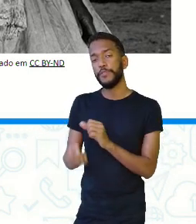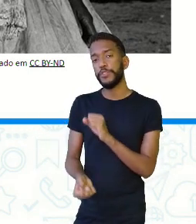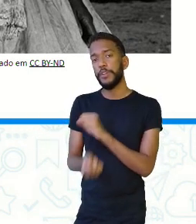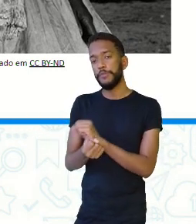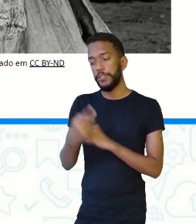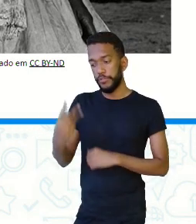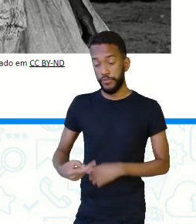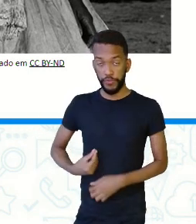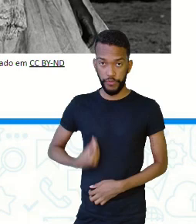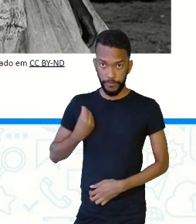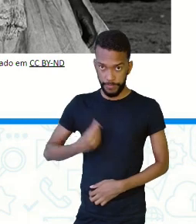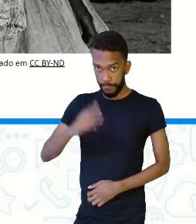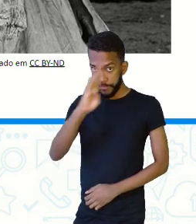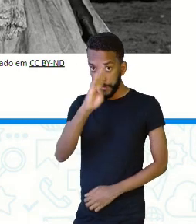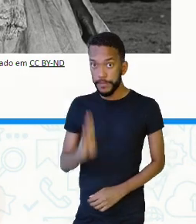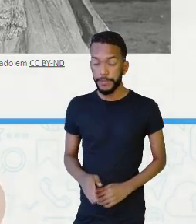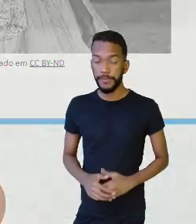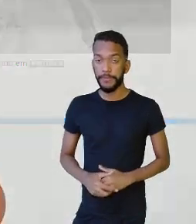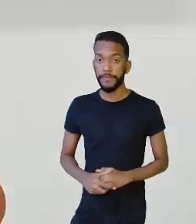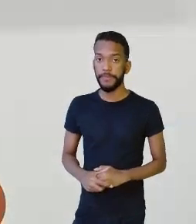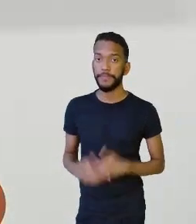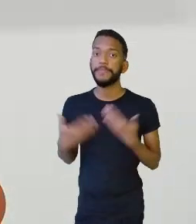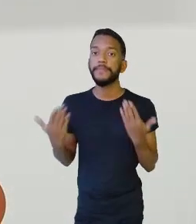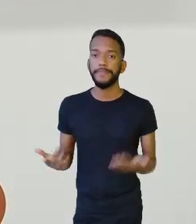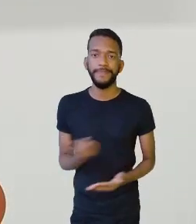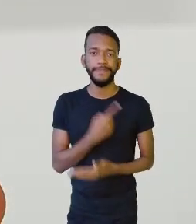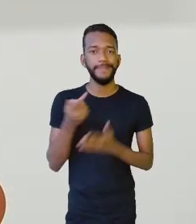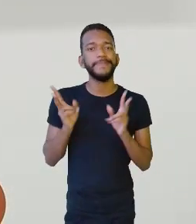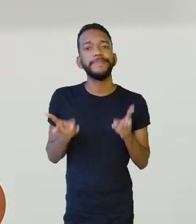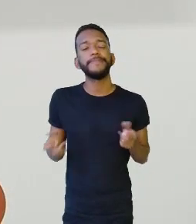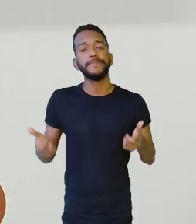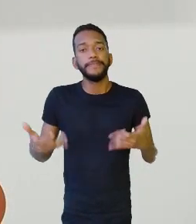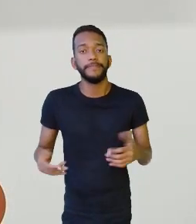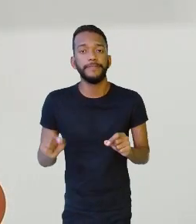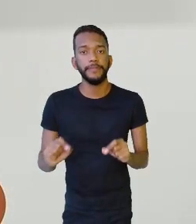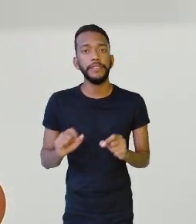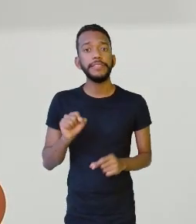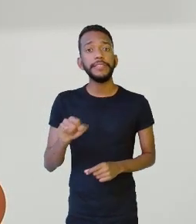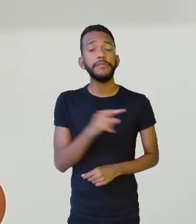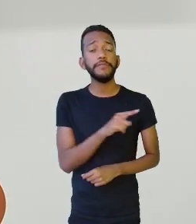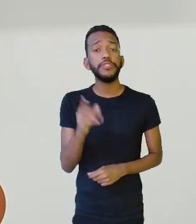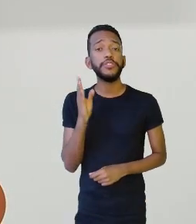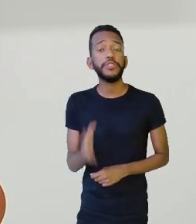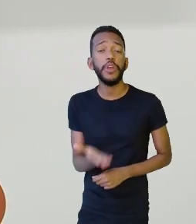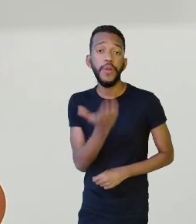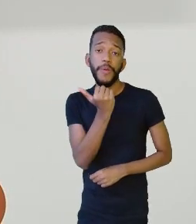escravizados no Brasil. Então, como a gente sempre fala, quem já não comeu um